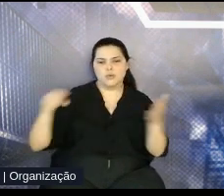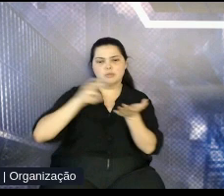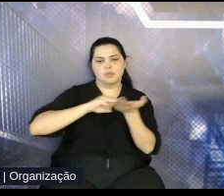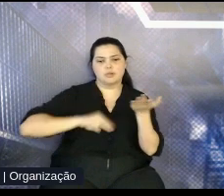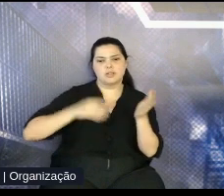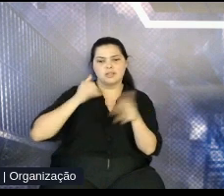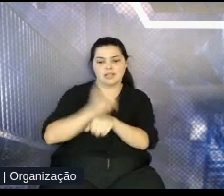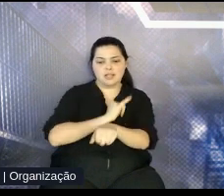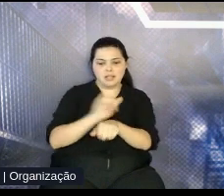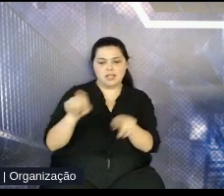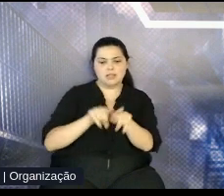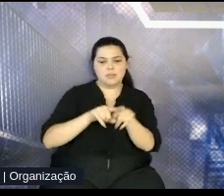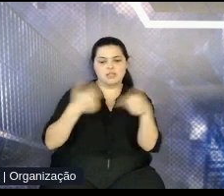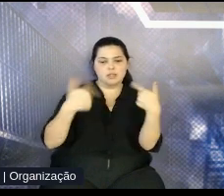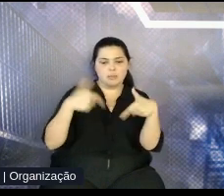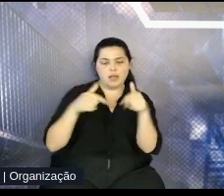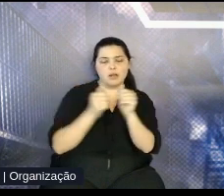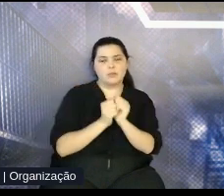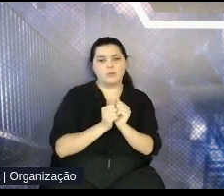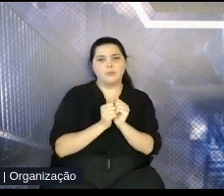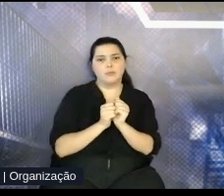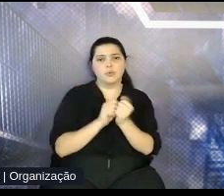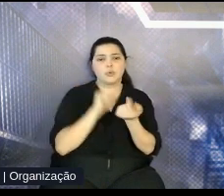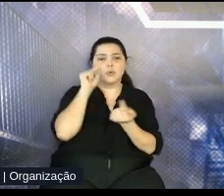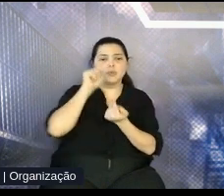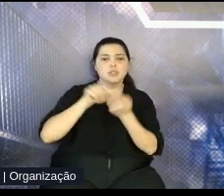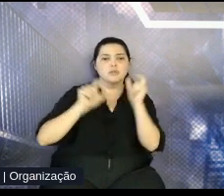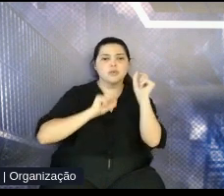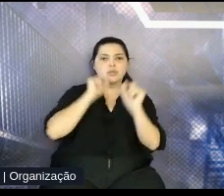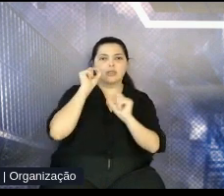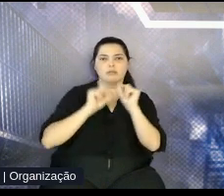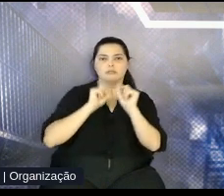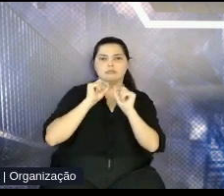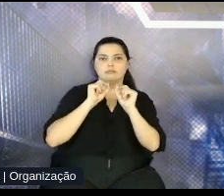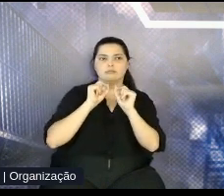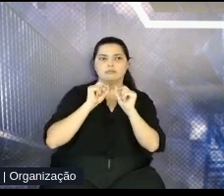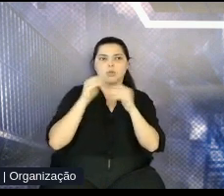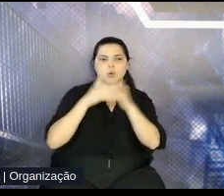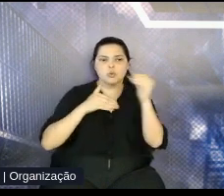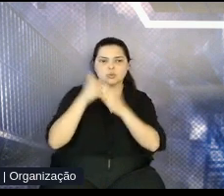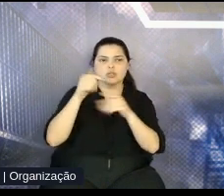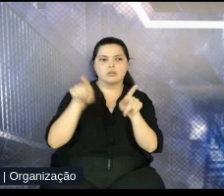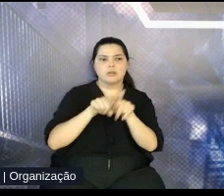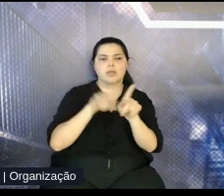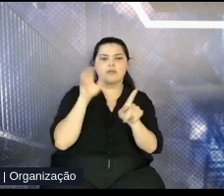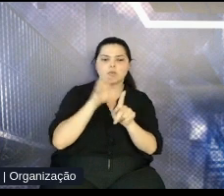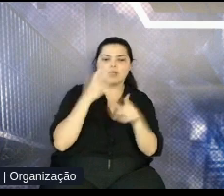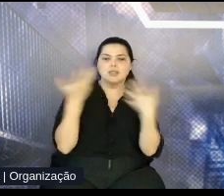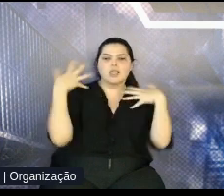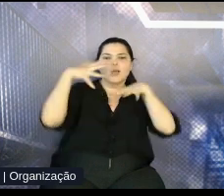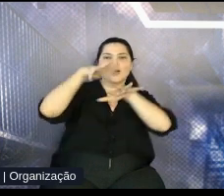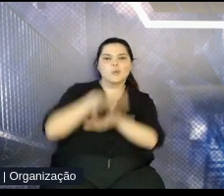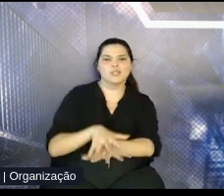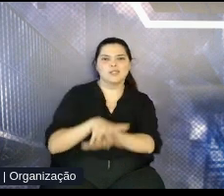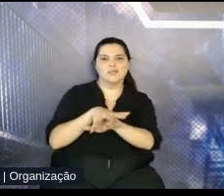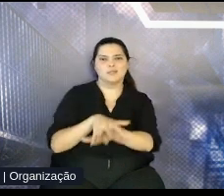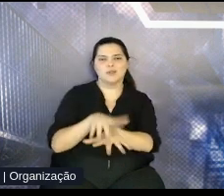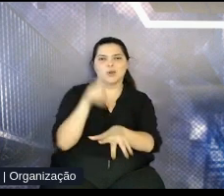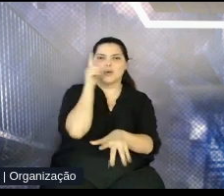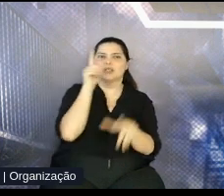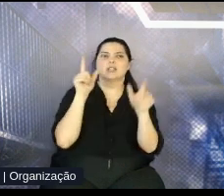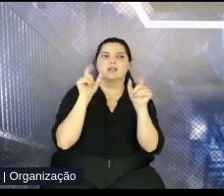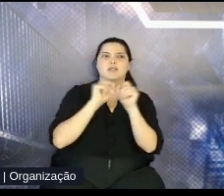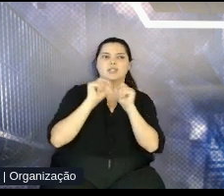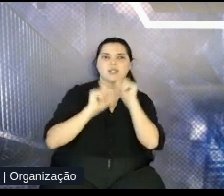estratégias e serviços que visam a essa construção e a esse impacto inclusivo, que a gente consiga estar